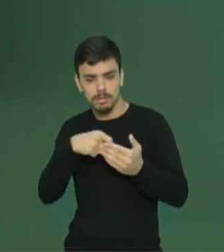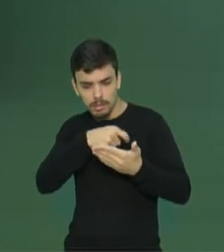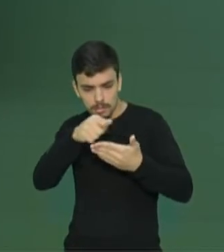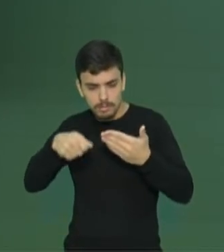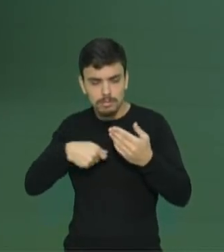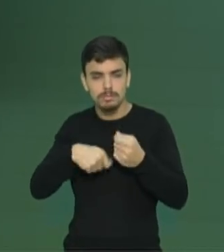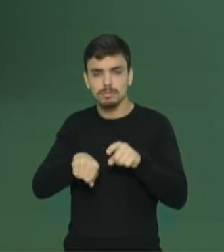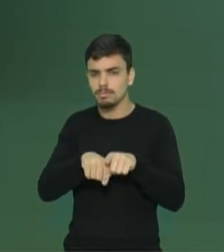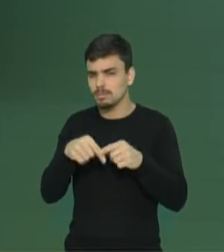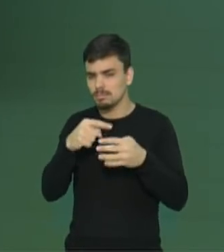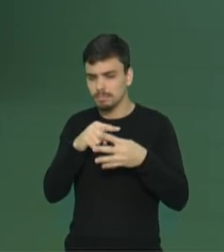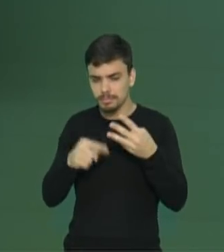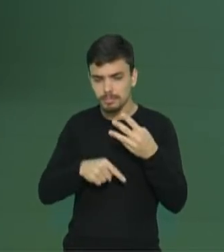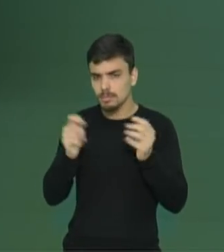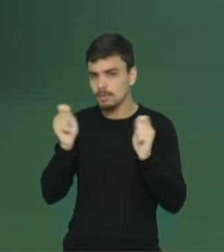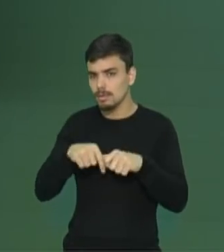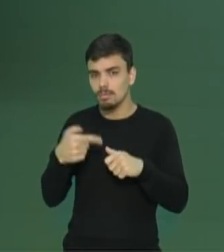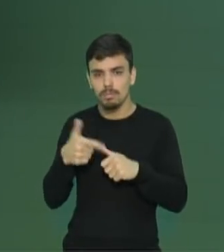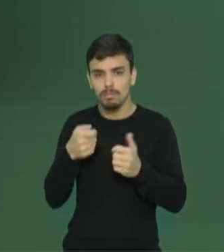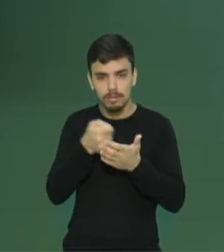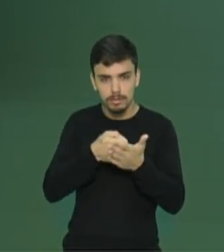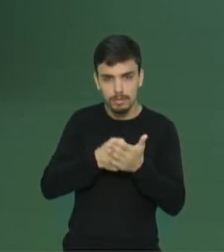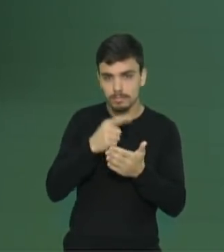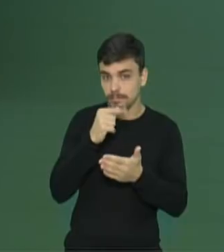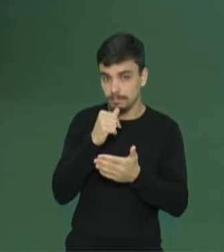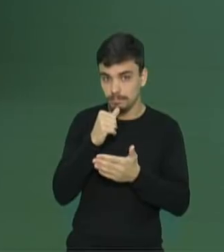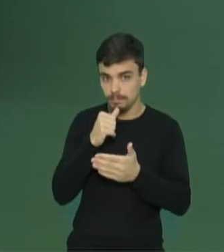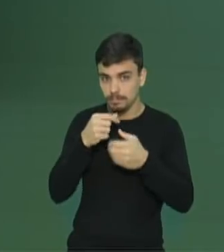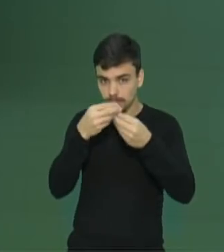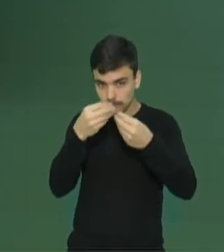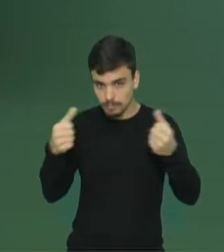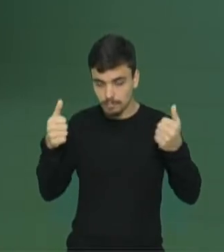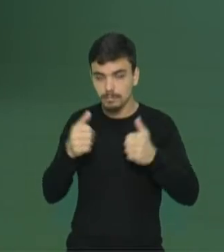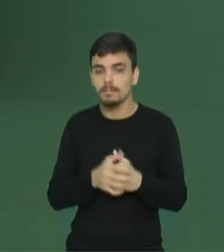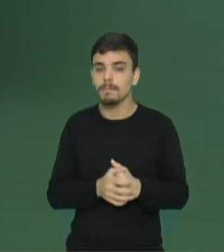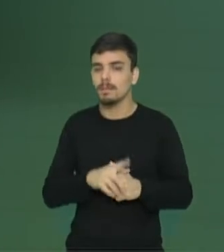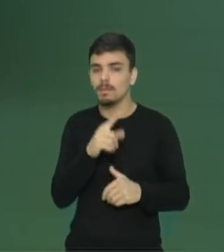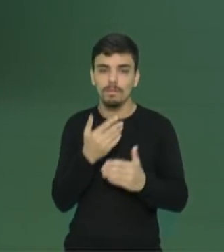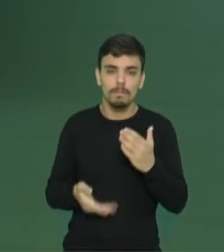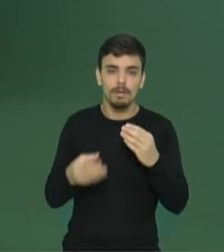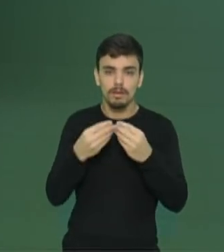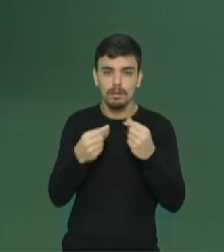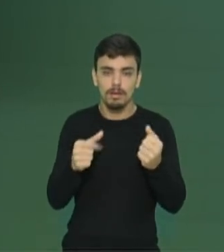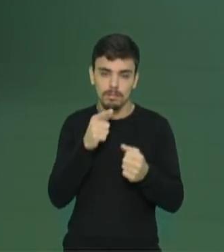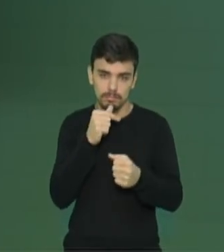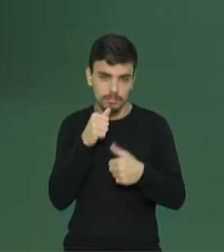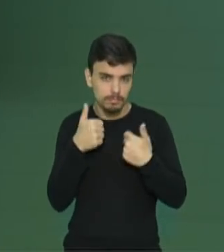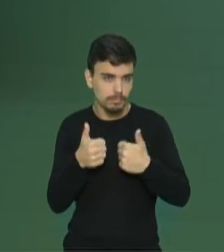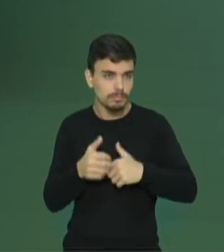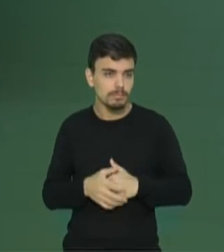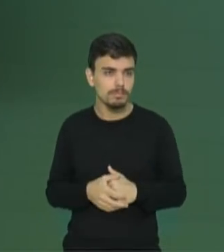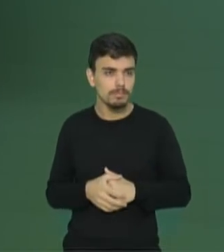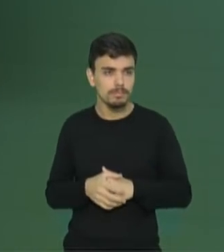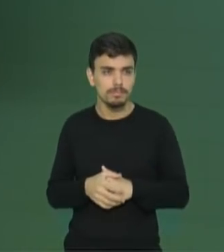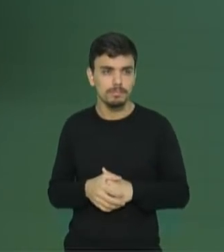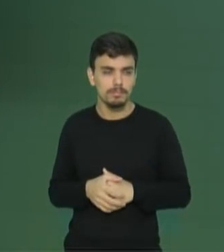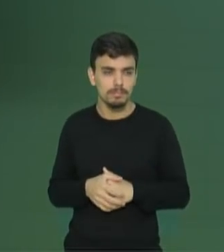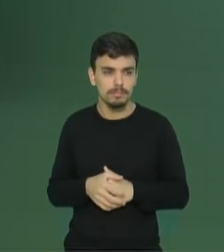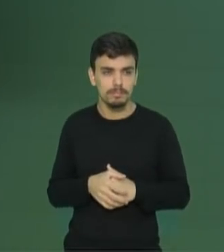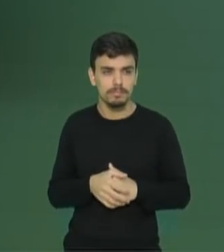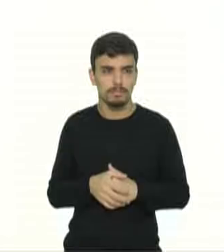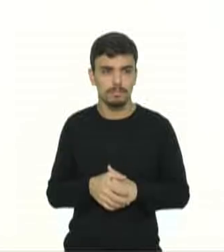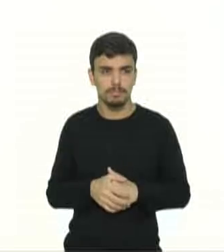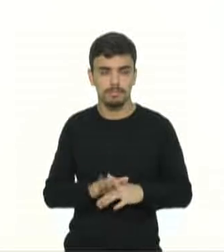são substâncias que não exigem água, não precisa dissolver em água, então não perde água para fazer xixi. Então, olha lá,